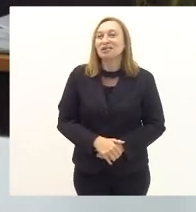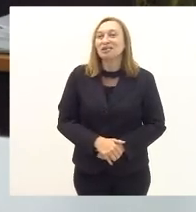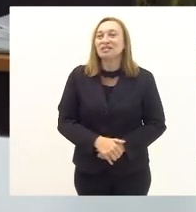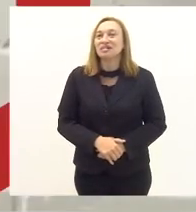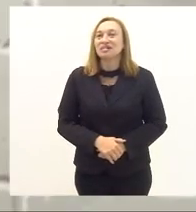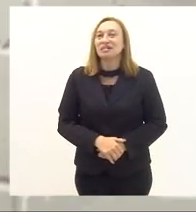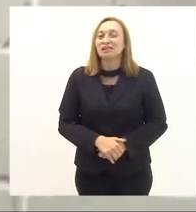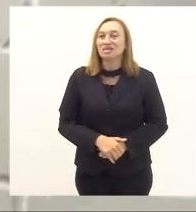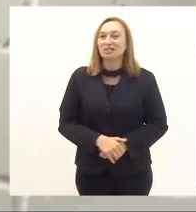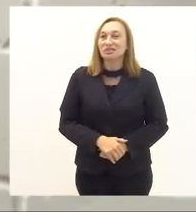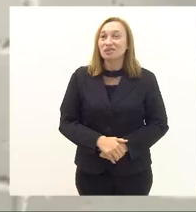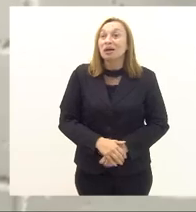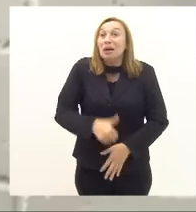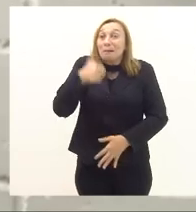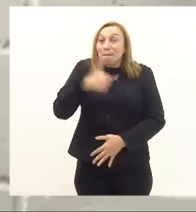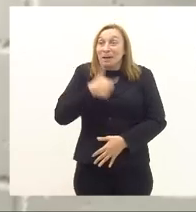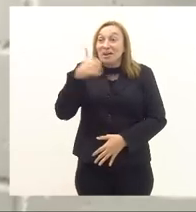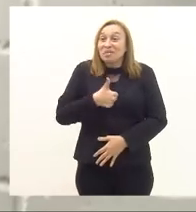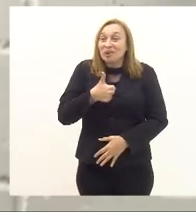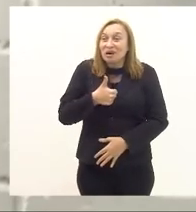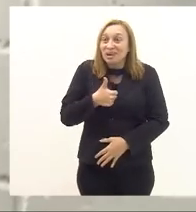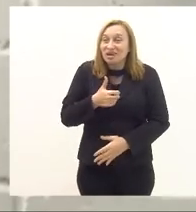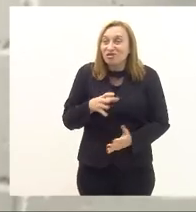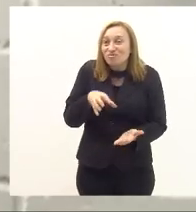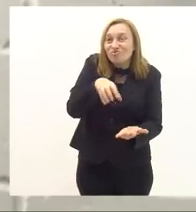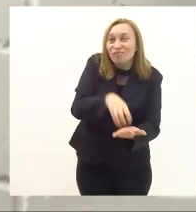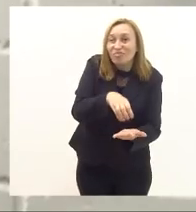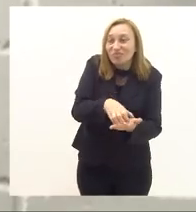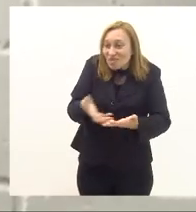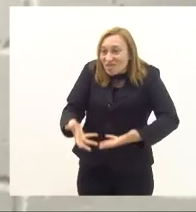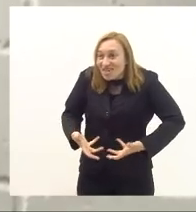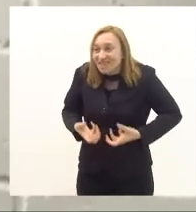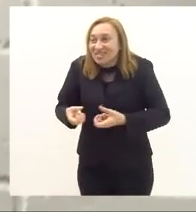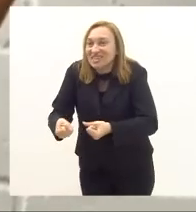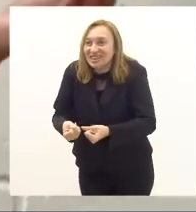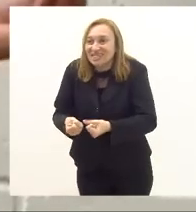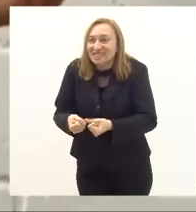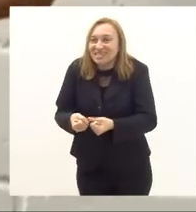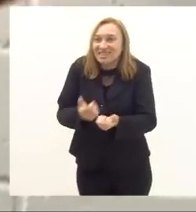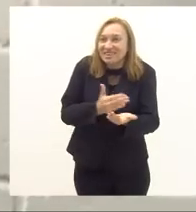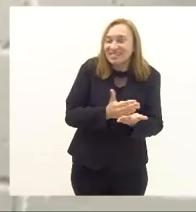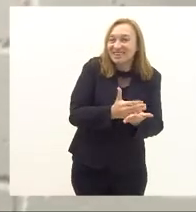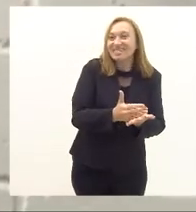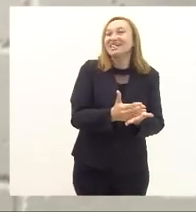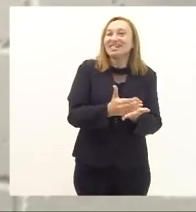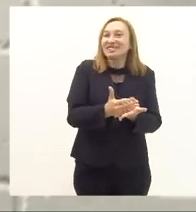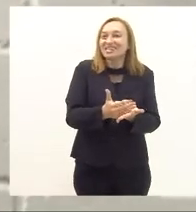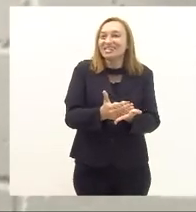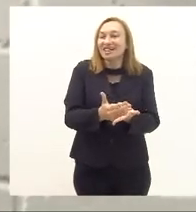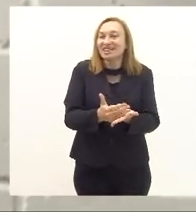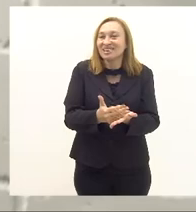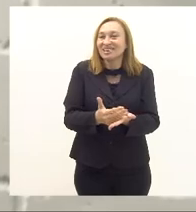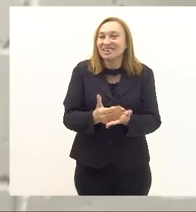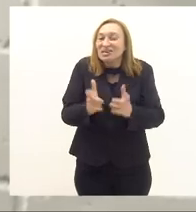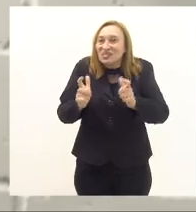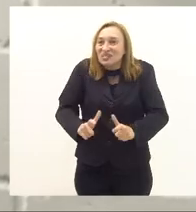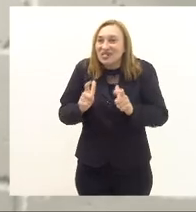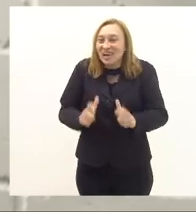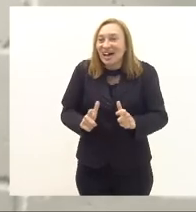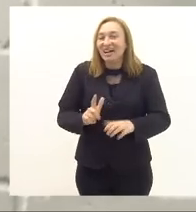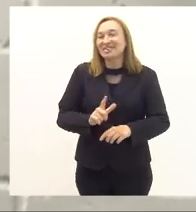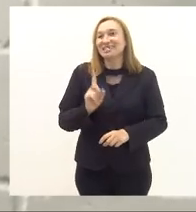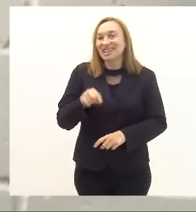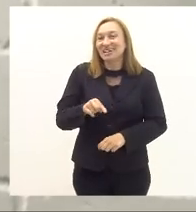social. O primeiro ponto foi o acolhimento, desde o início da recepção, pois ela não tem mais espaço do centro,